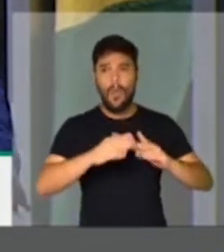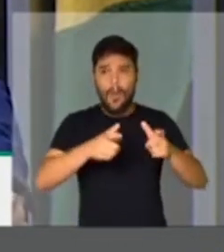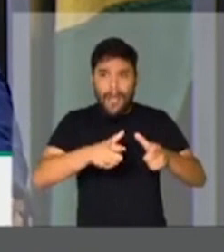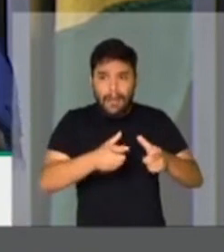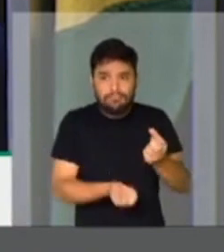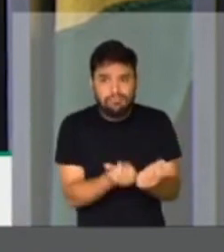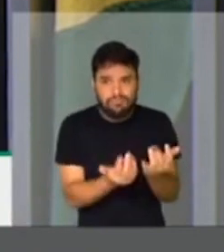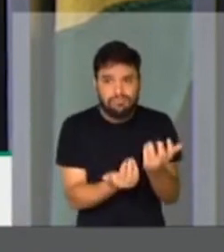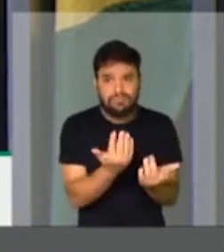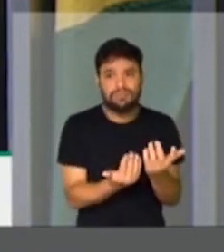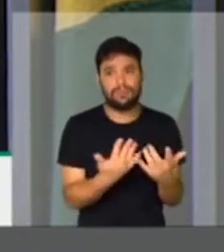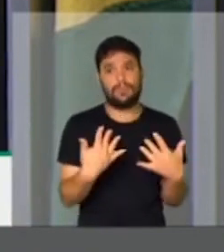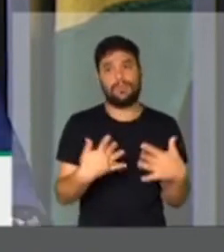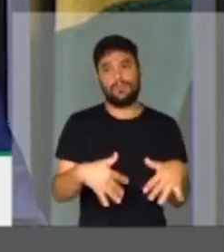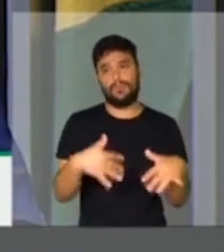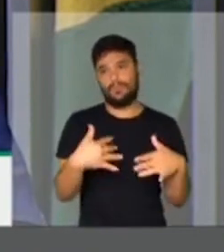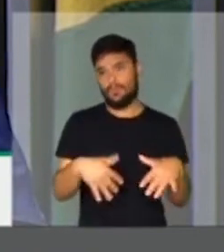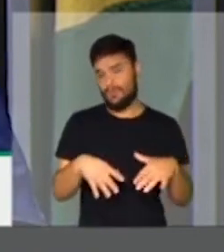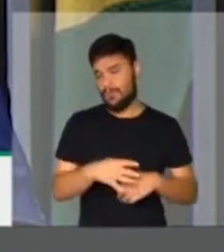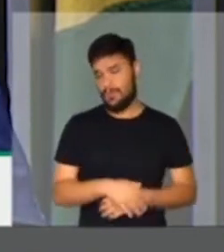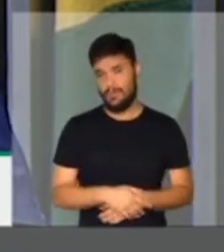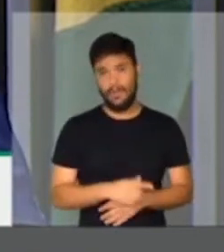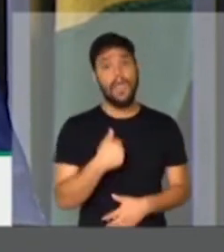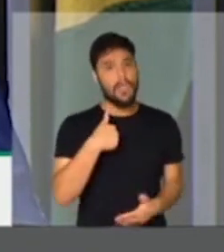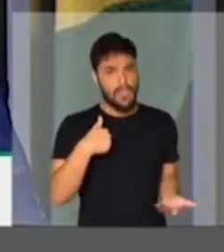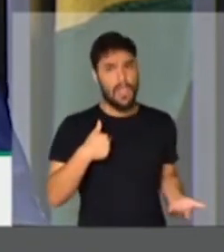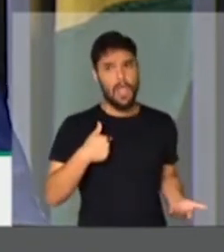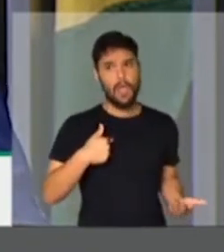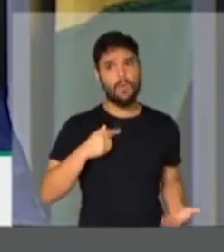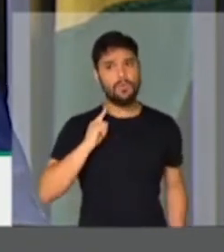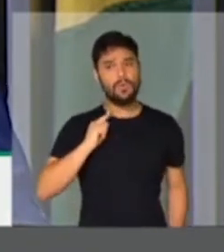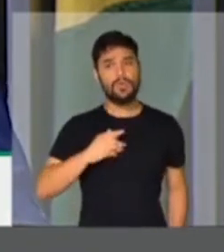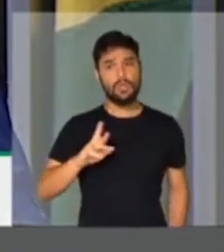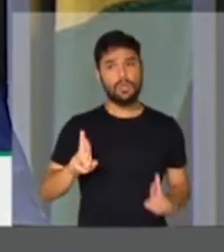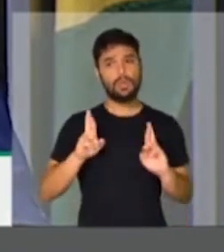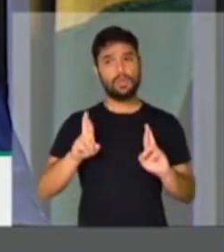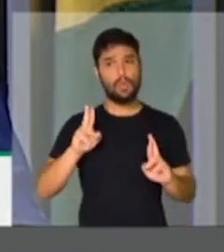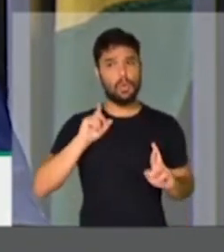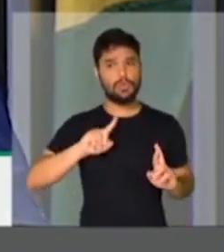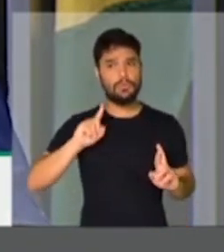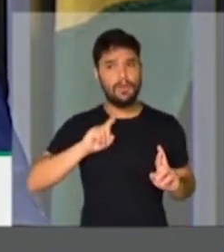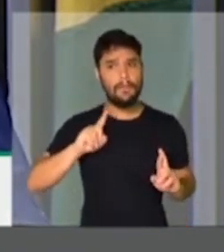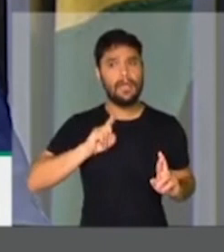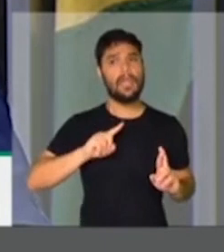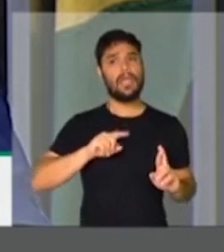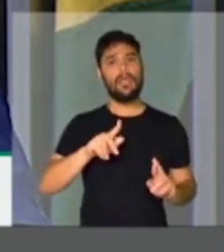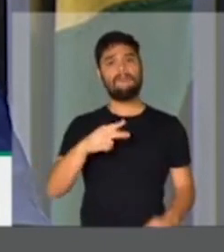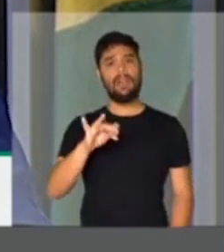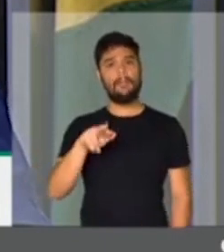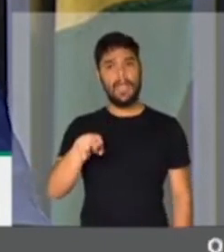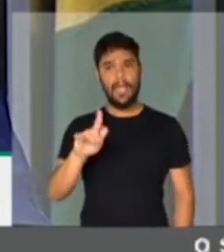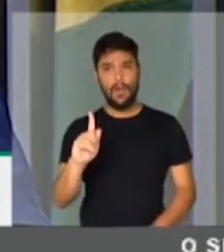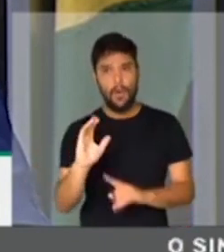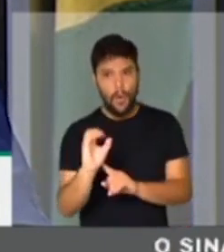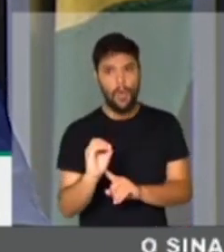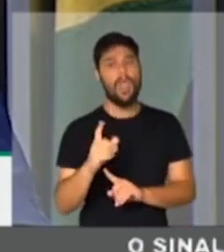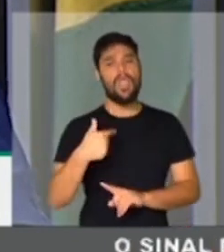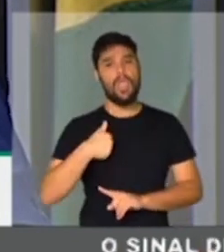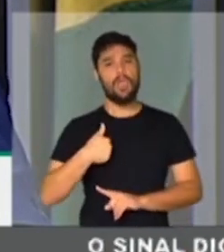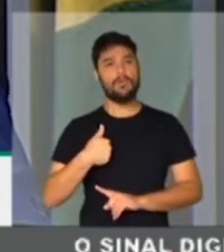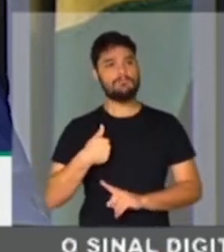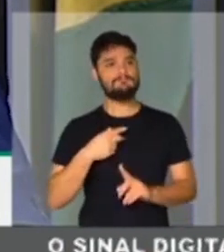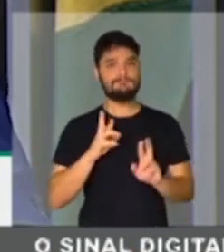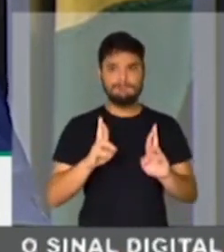como flamenguista, eu quero apuração, uma apuração imediata e enérgica para ver se há algum